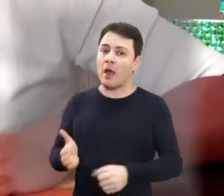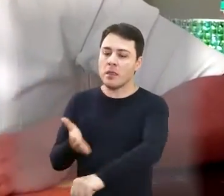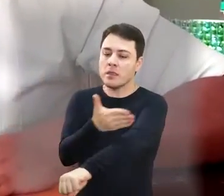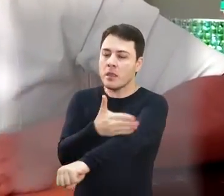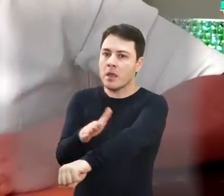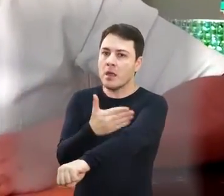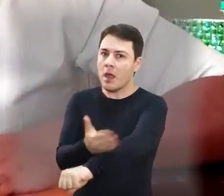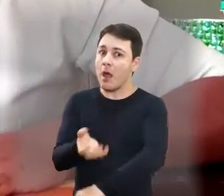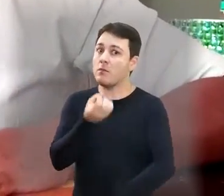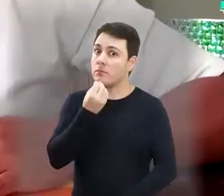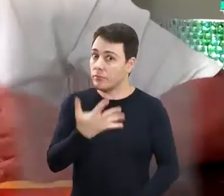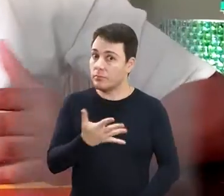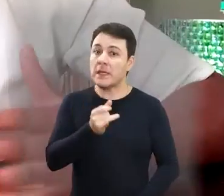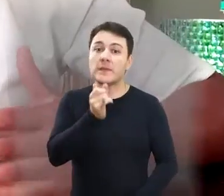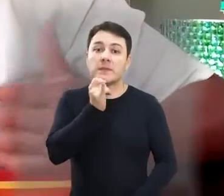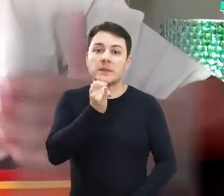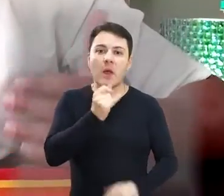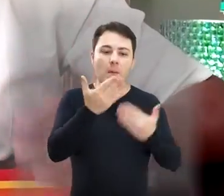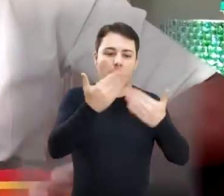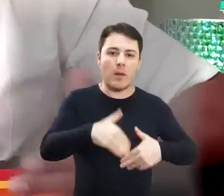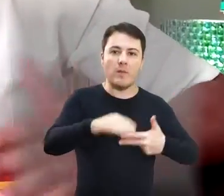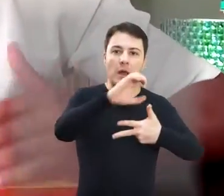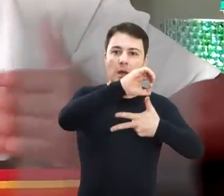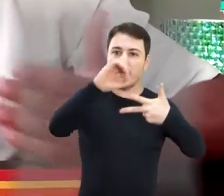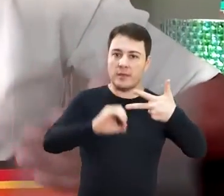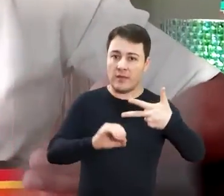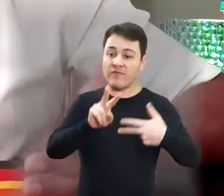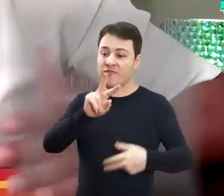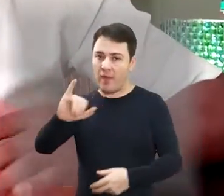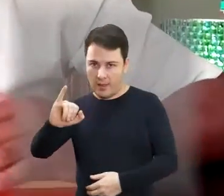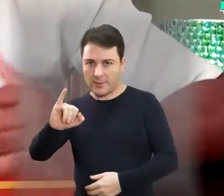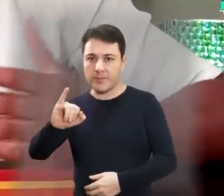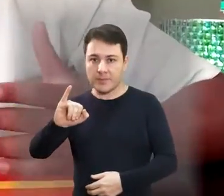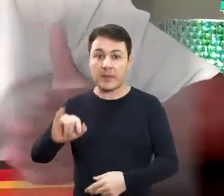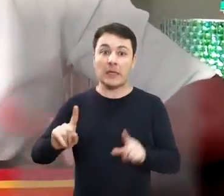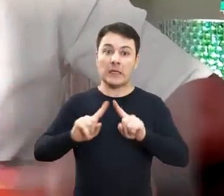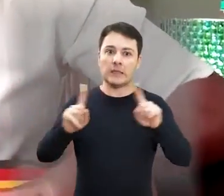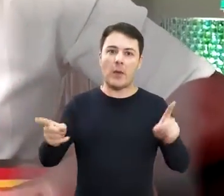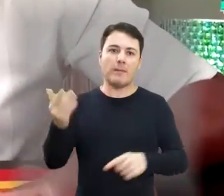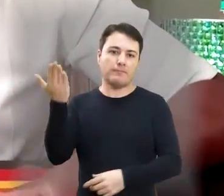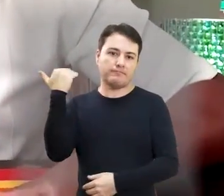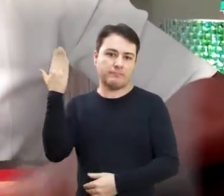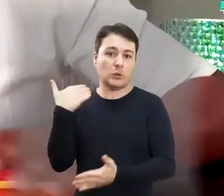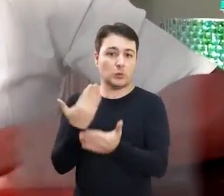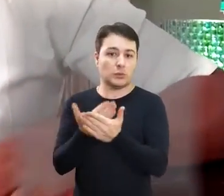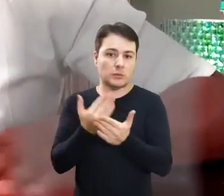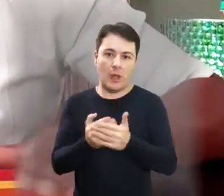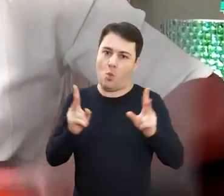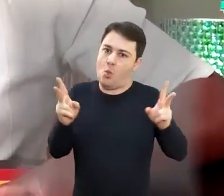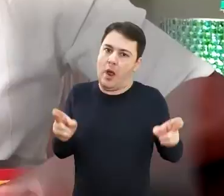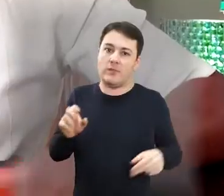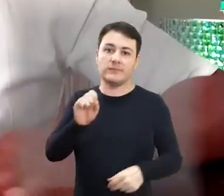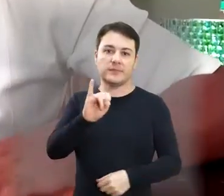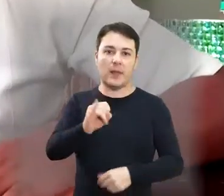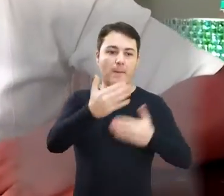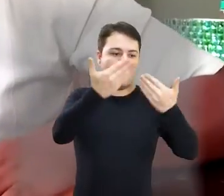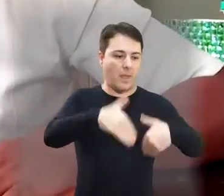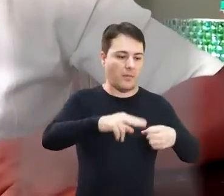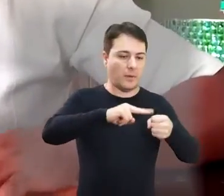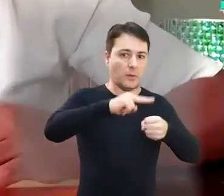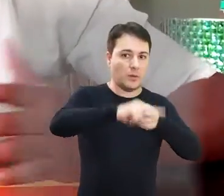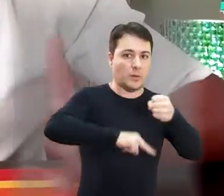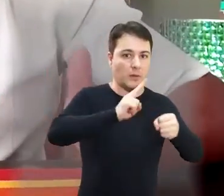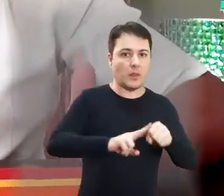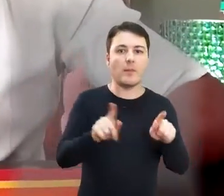o seu momento de estudo, procurar realizar exercícios de provas antigas, de provas anteriores. Se você vai prestar o